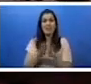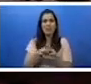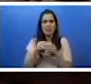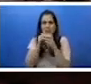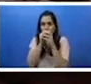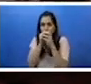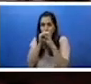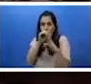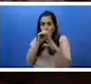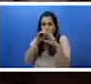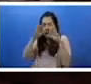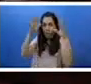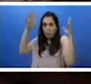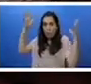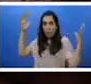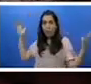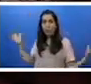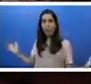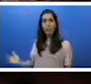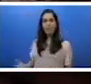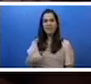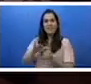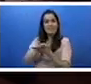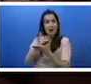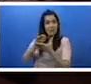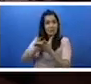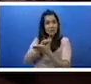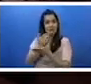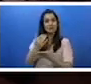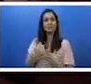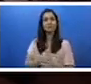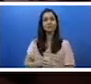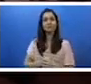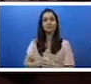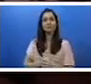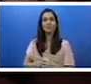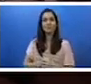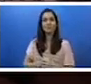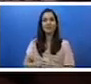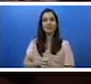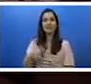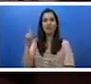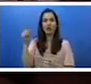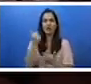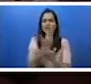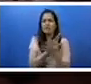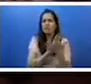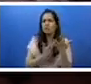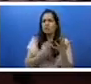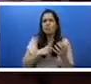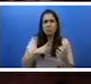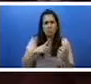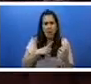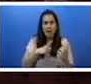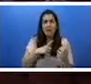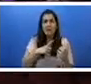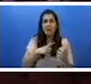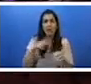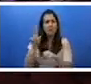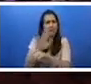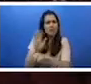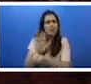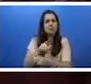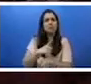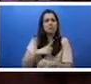de sabão, que traz a fada do norte. Num só desenho, olha quanto ele usa o meio de transporte.